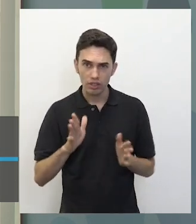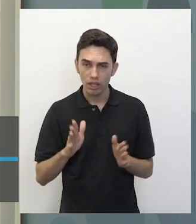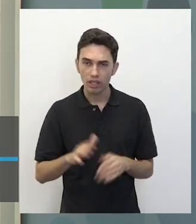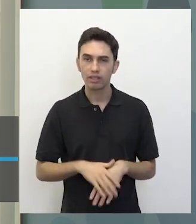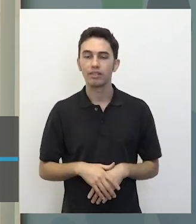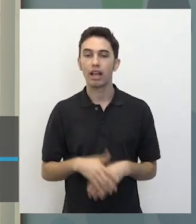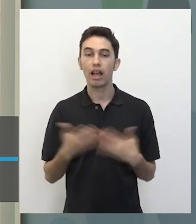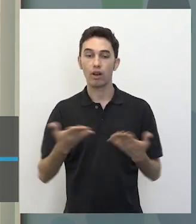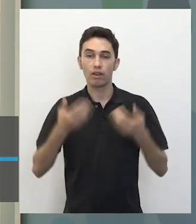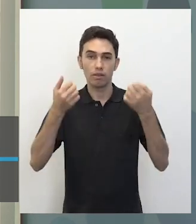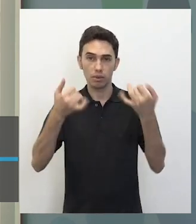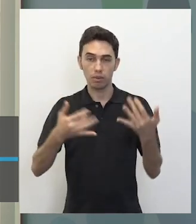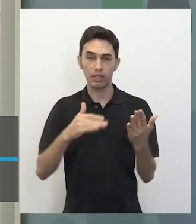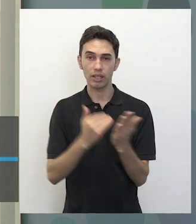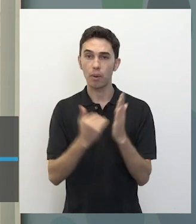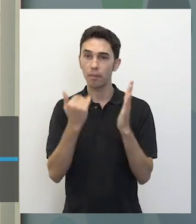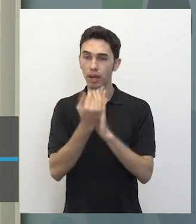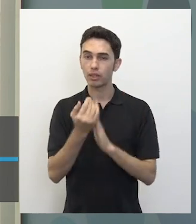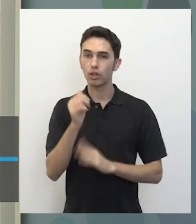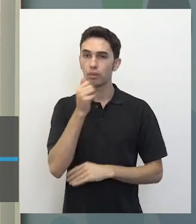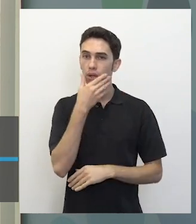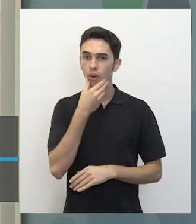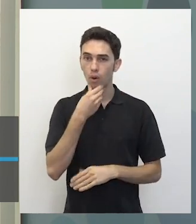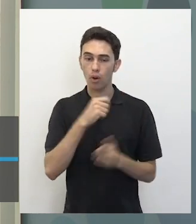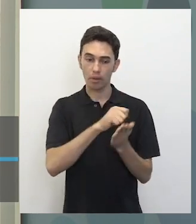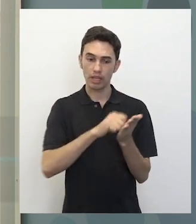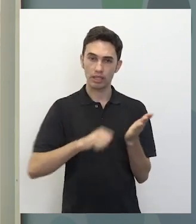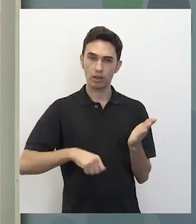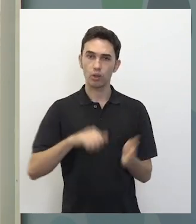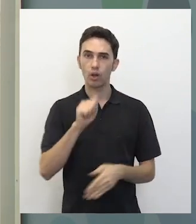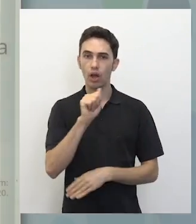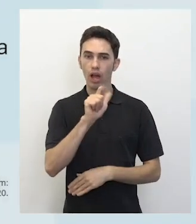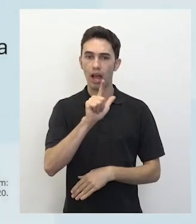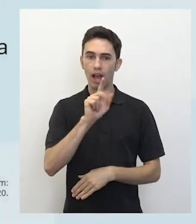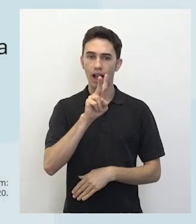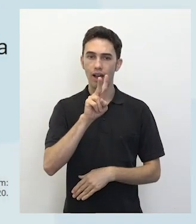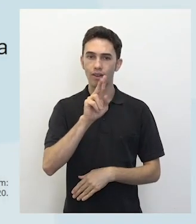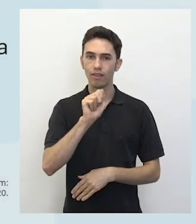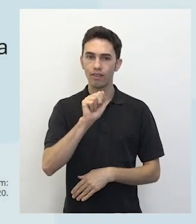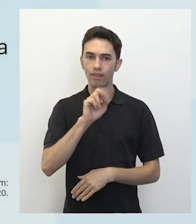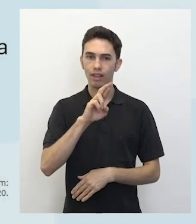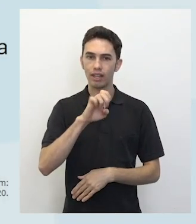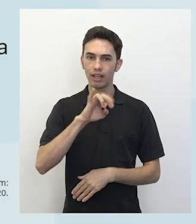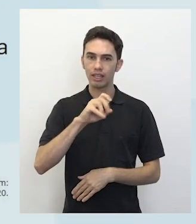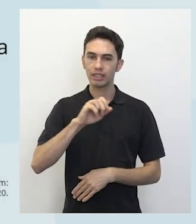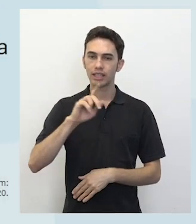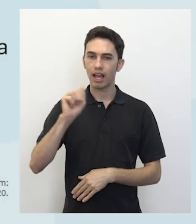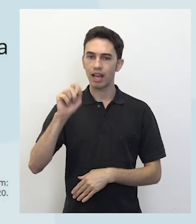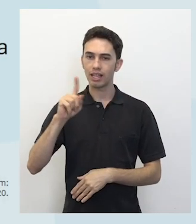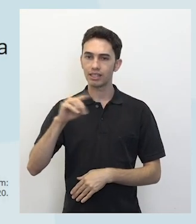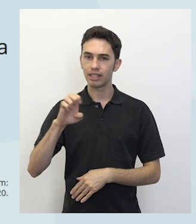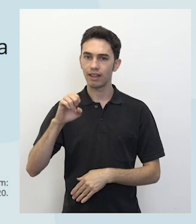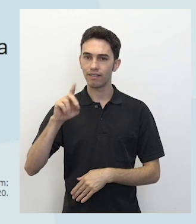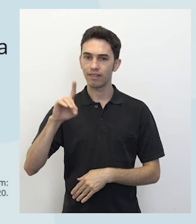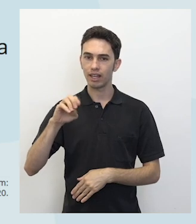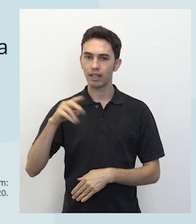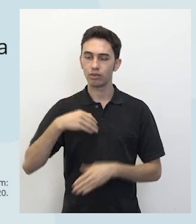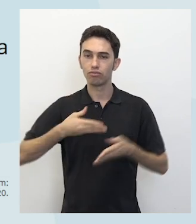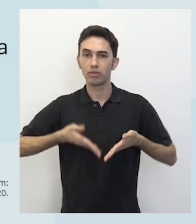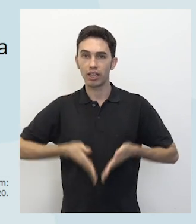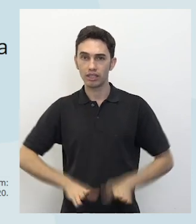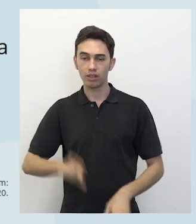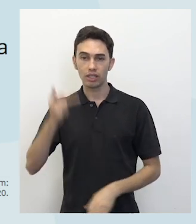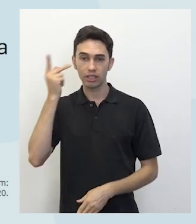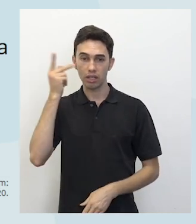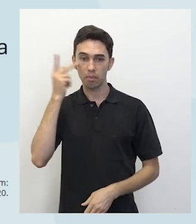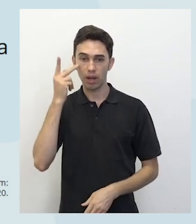de Azevedo para encerrar. Quem é esse cara que escreveu? Gente, olha lá na tela, nascido em São Paulo, poeta do